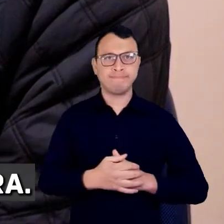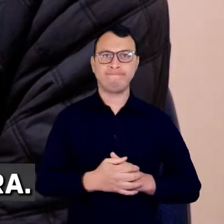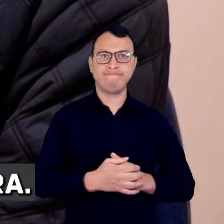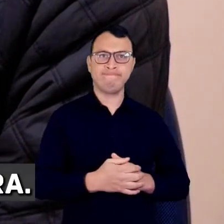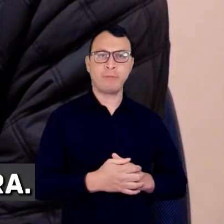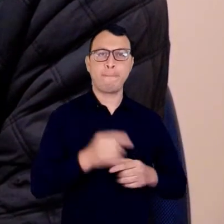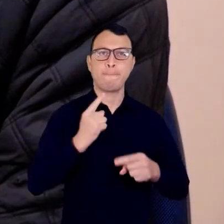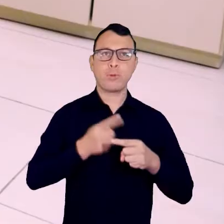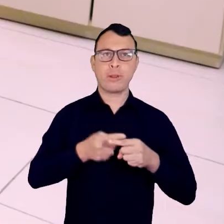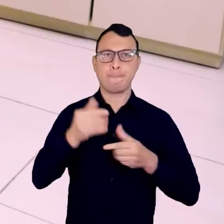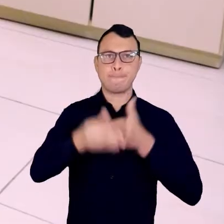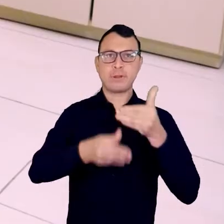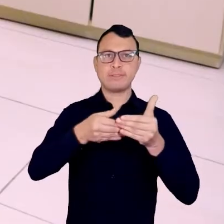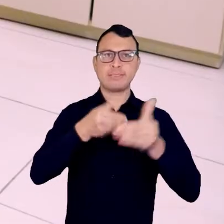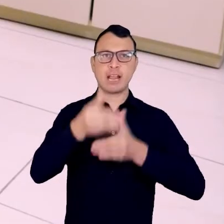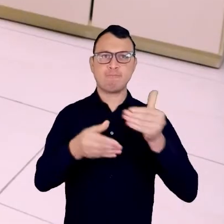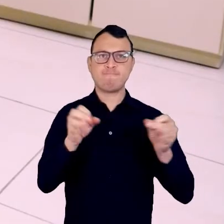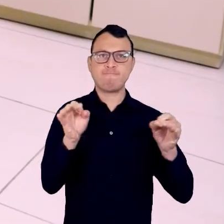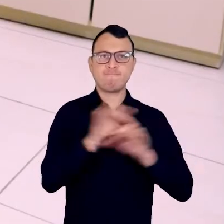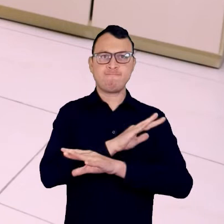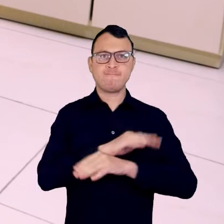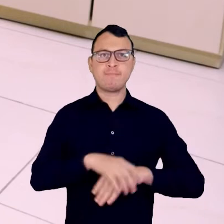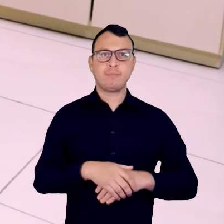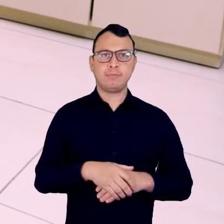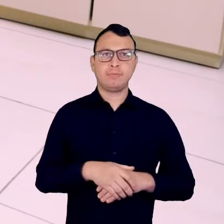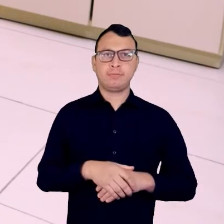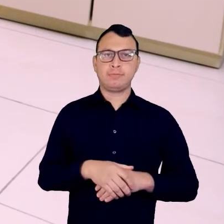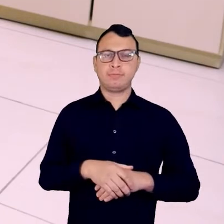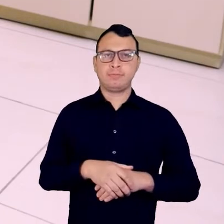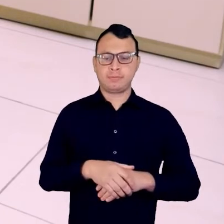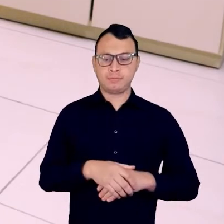gente finalizou o processo agora. Passemos a